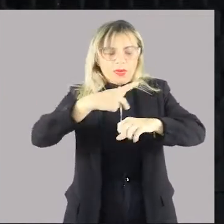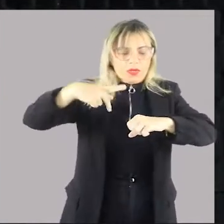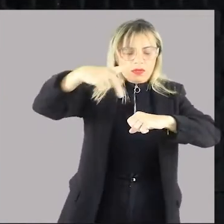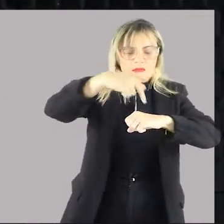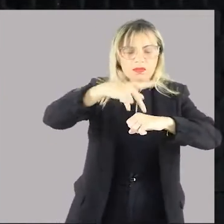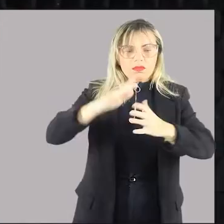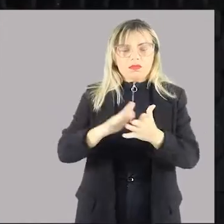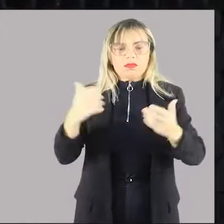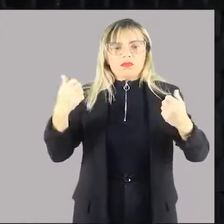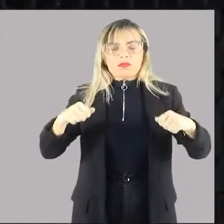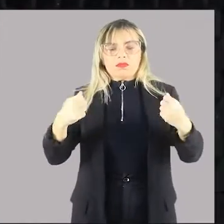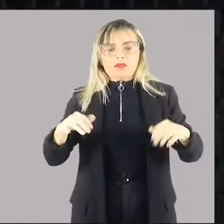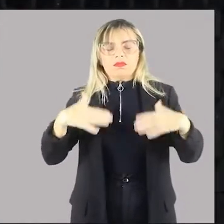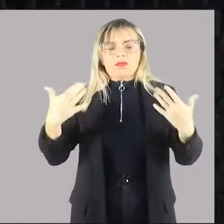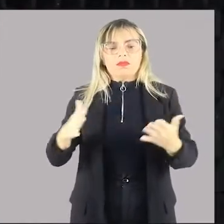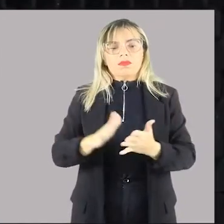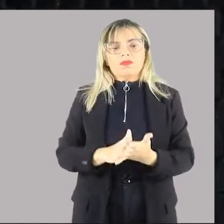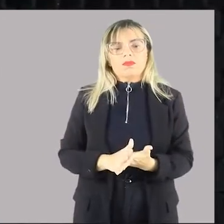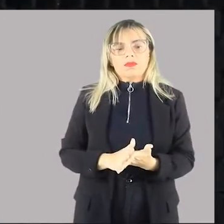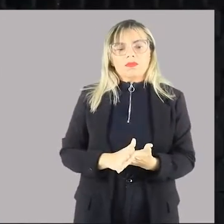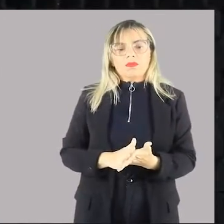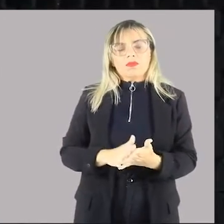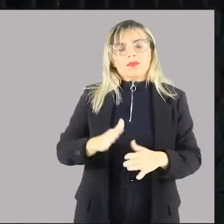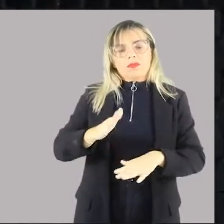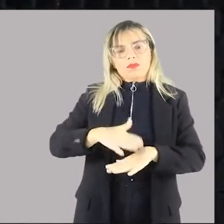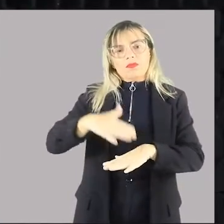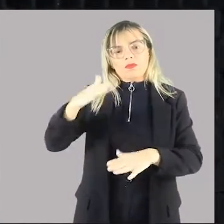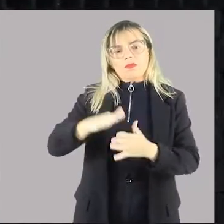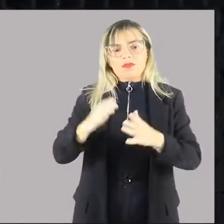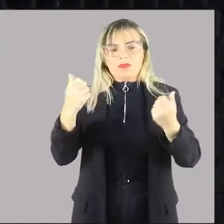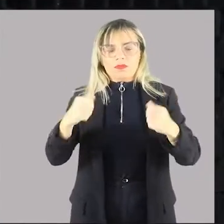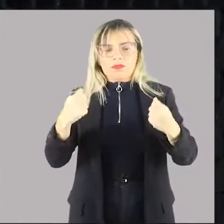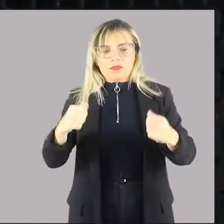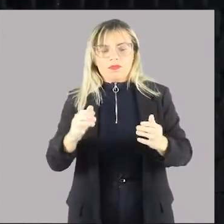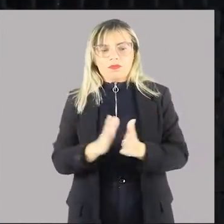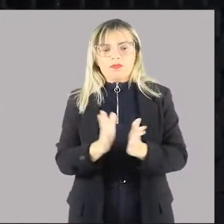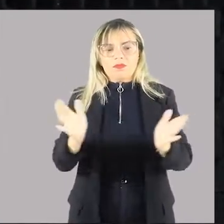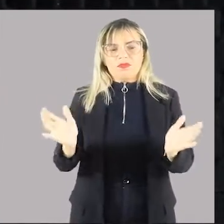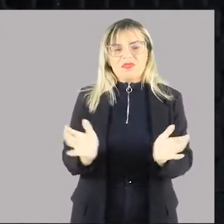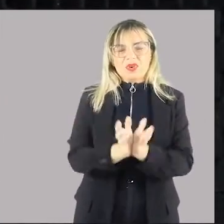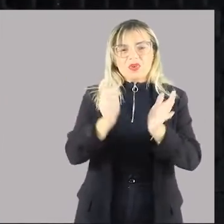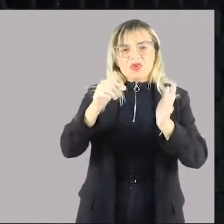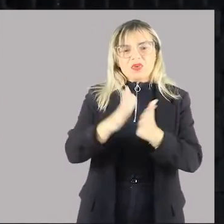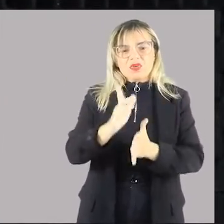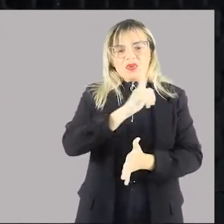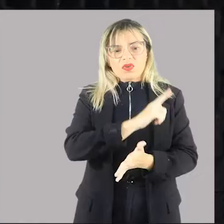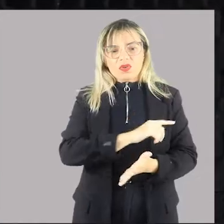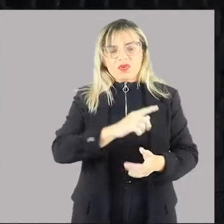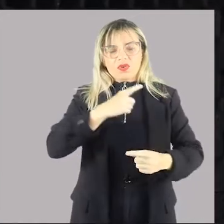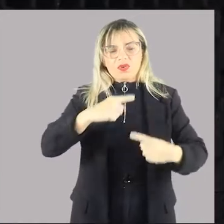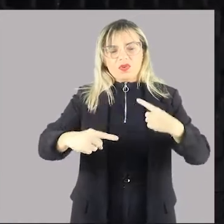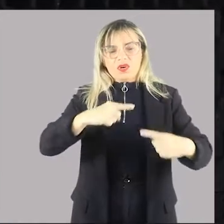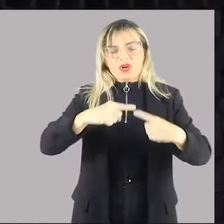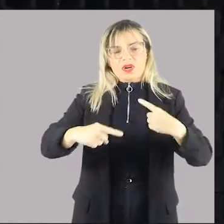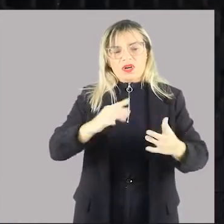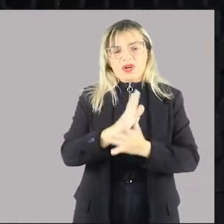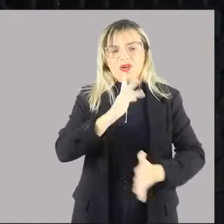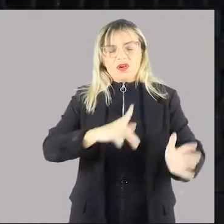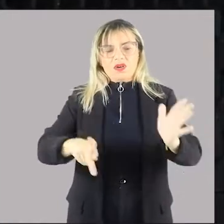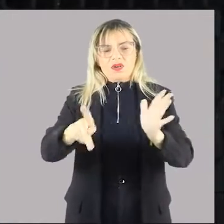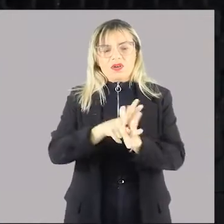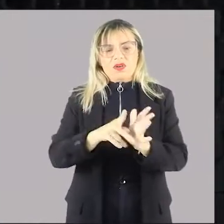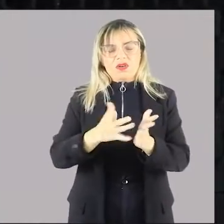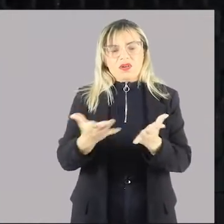É preciso, cada vez mais, a classe política brasileira e a própria sociedade civil, a